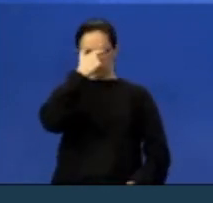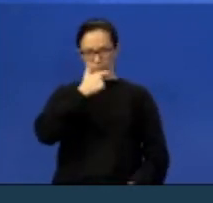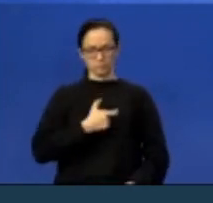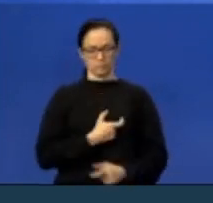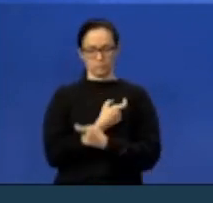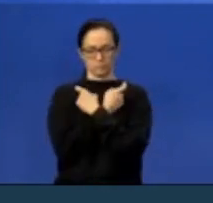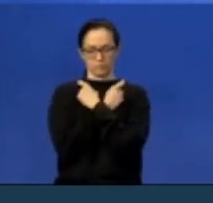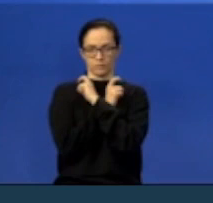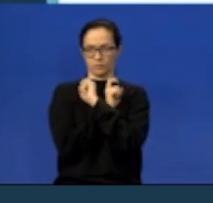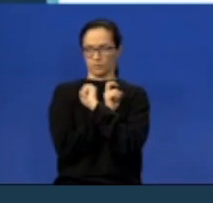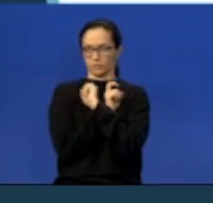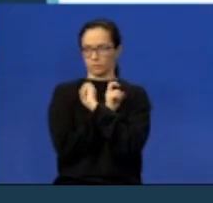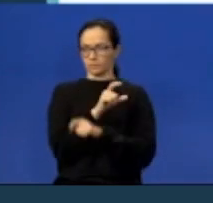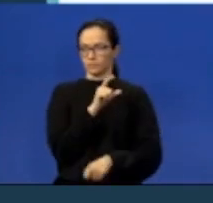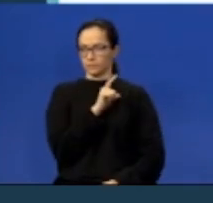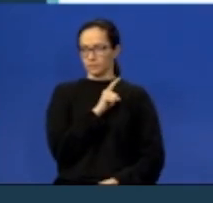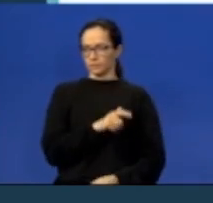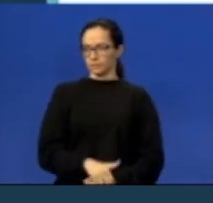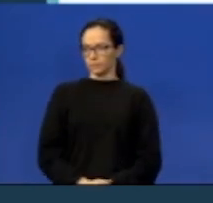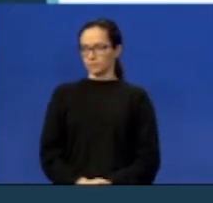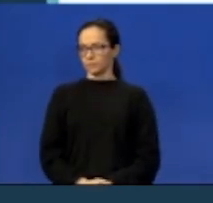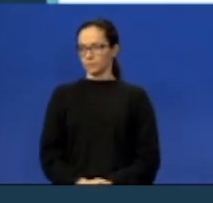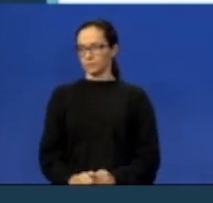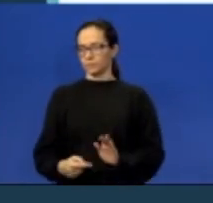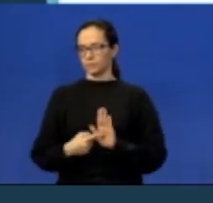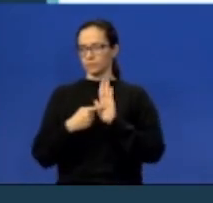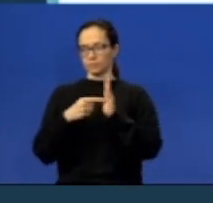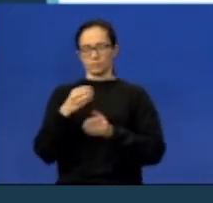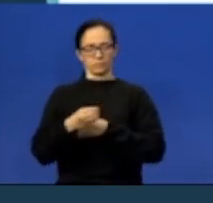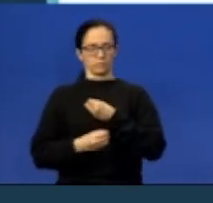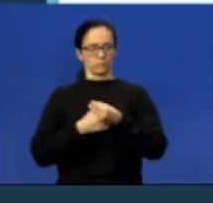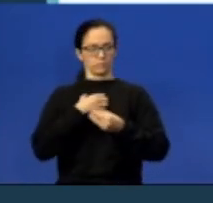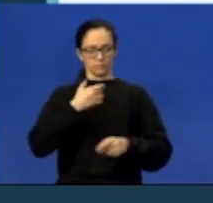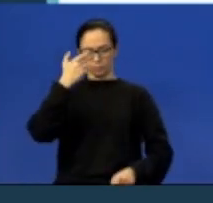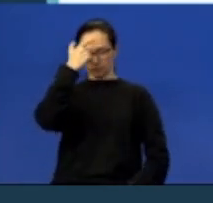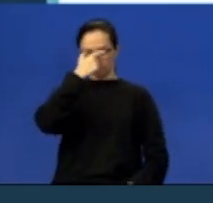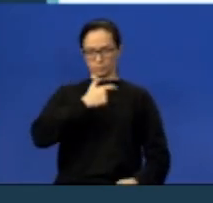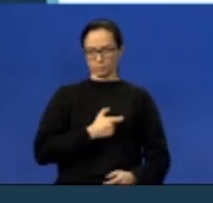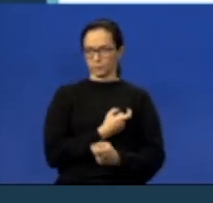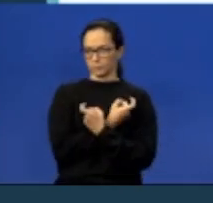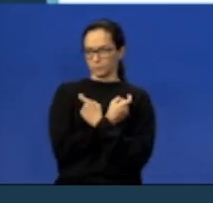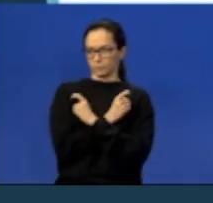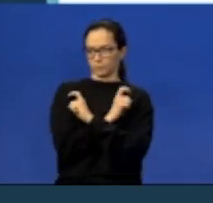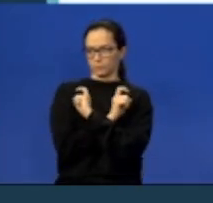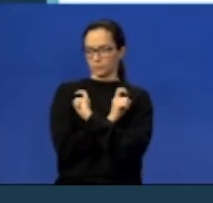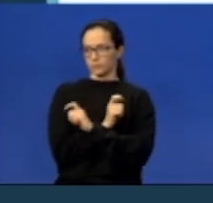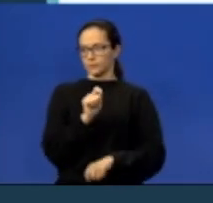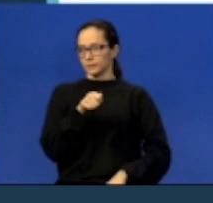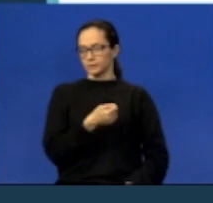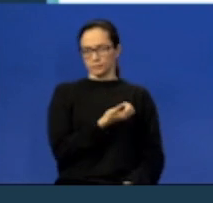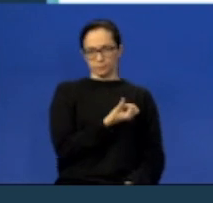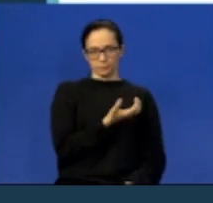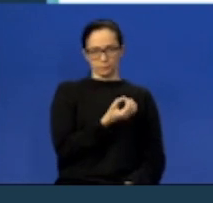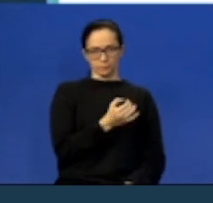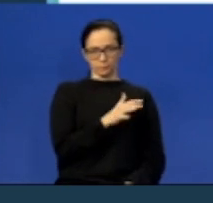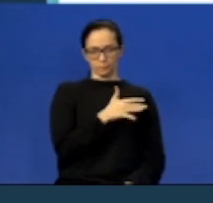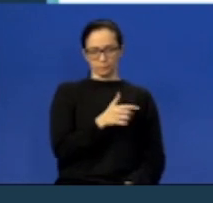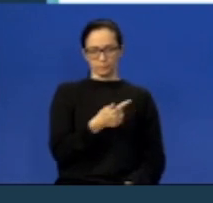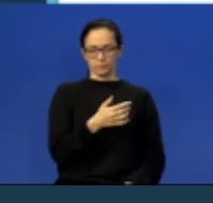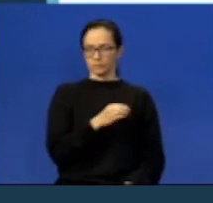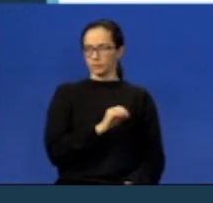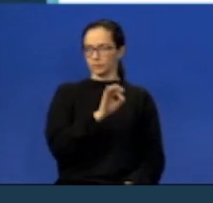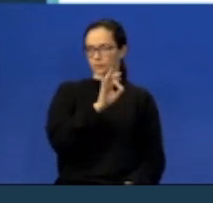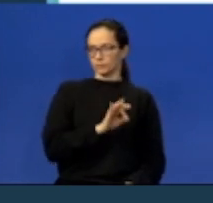ósseo. Então, nesse slide, a gente vai observar que a matriz óssea, ela corresponde a 60% a 70% do